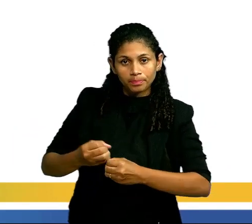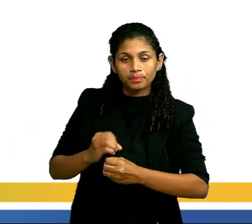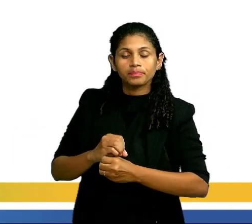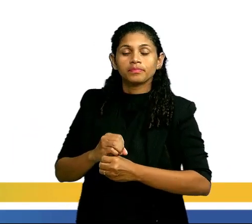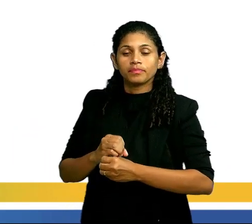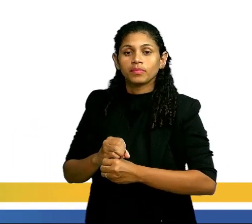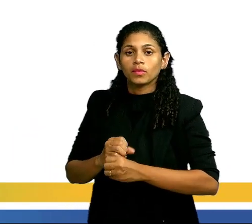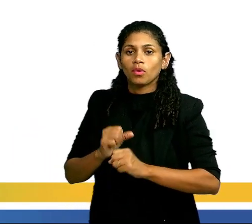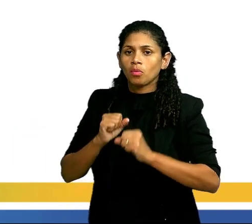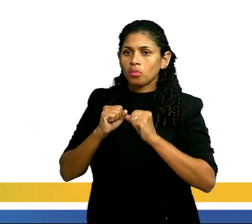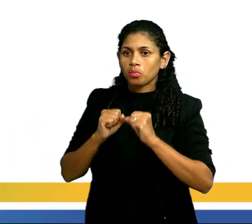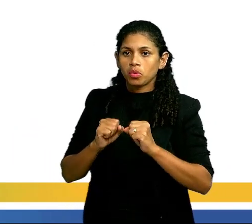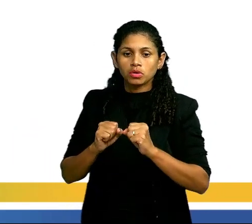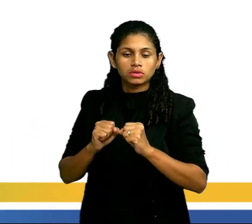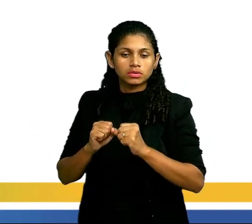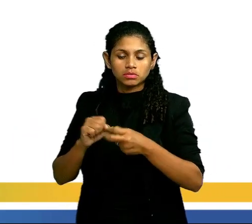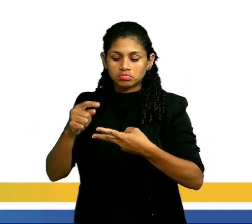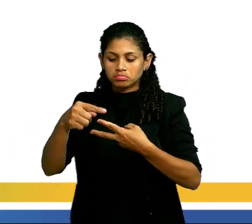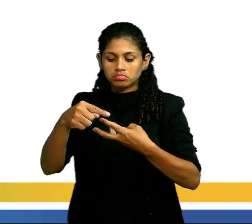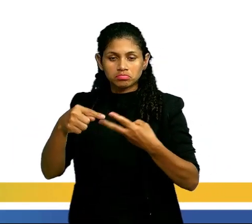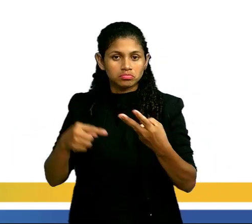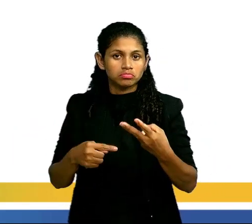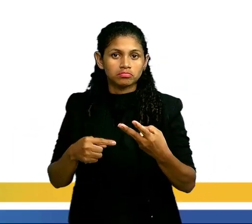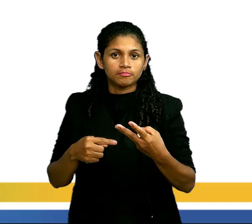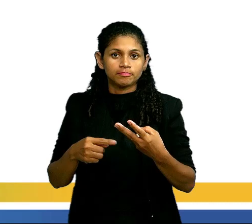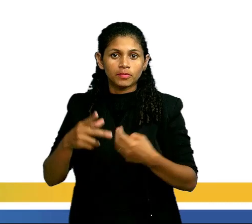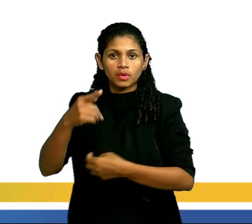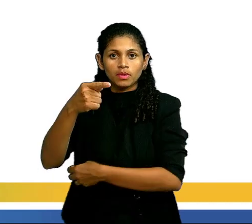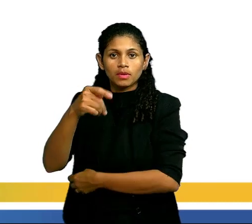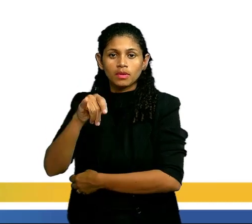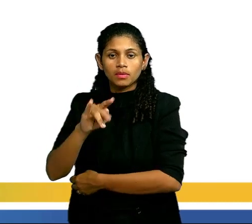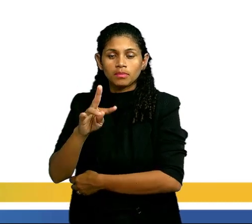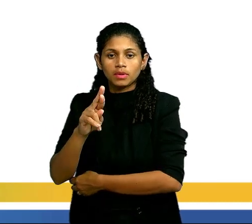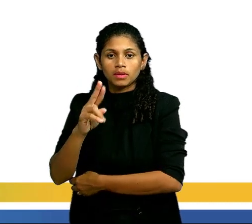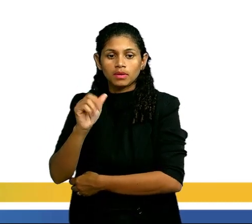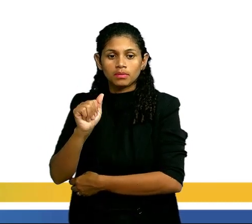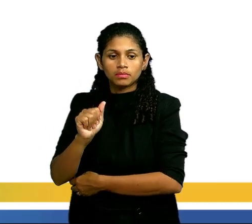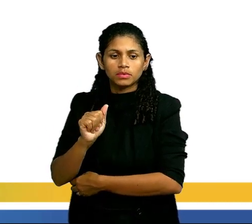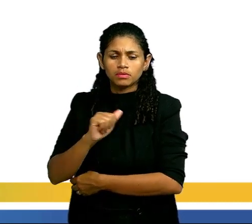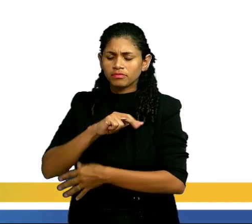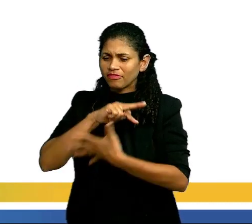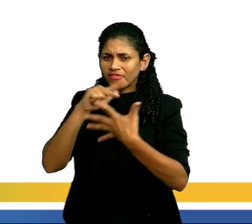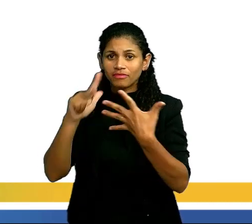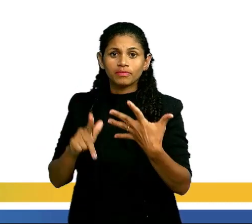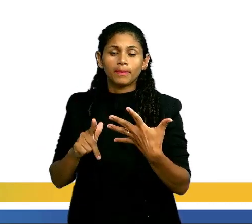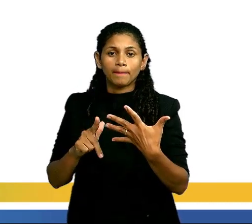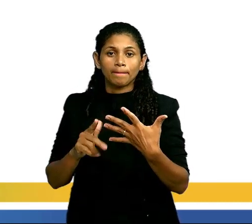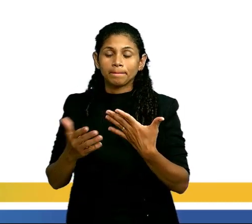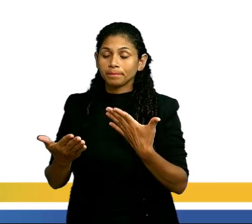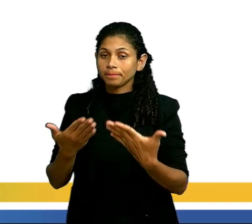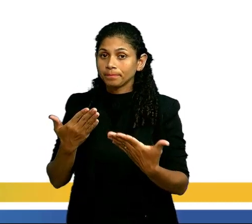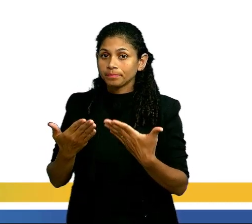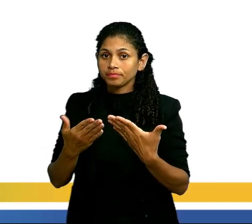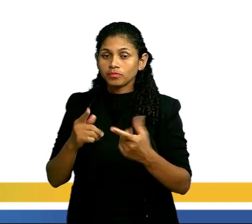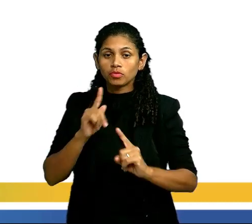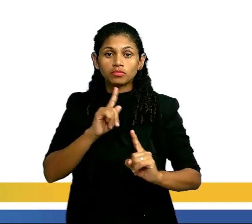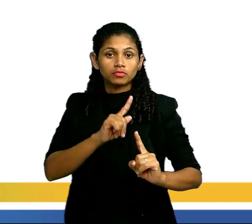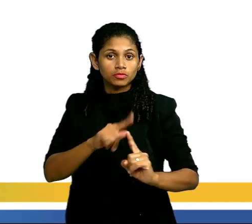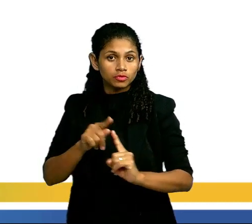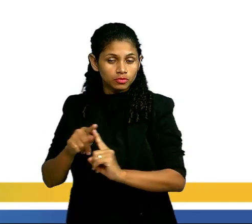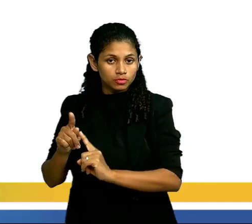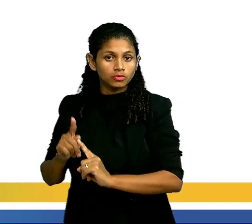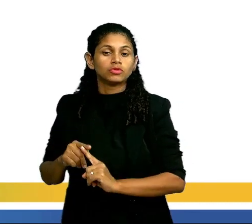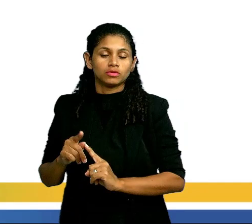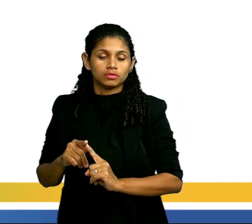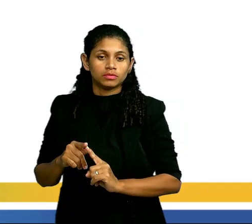ser tetraédrico, ele pode ser piramidal, ele pode ser trigonal. Vai depender do tipo de